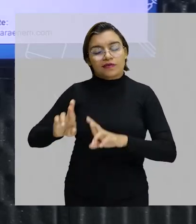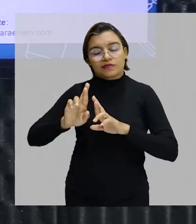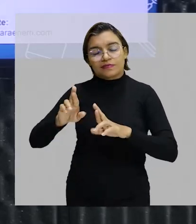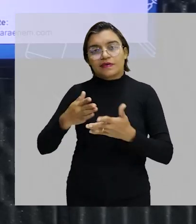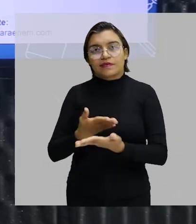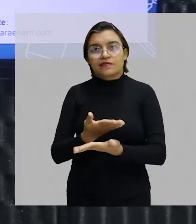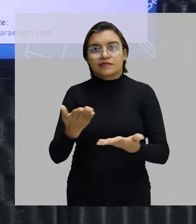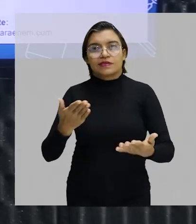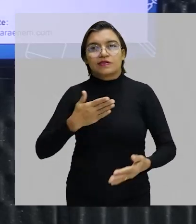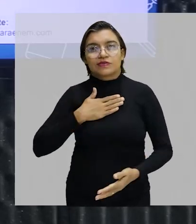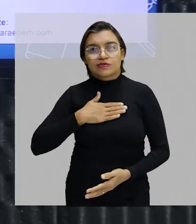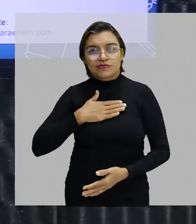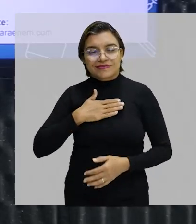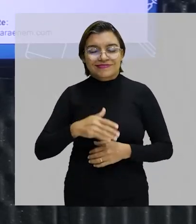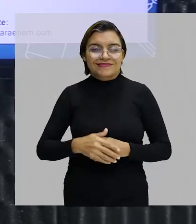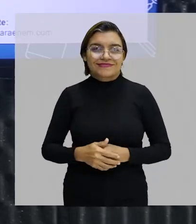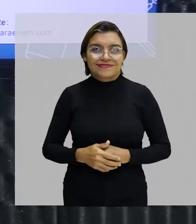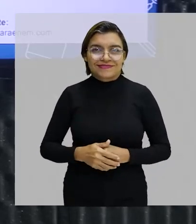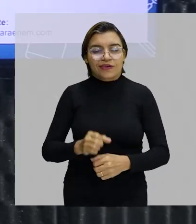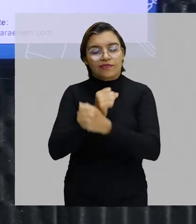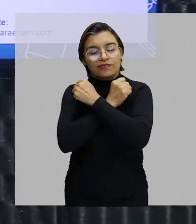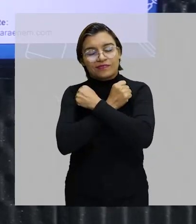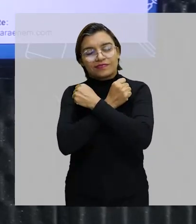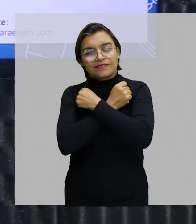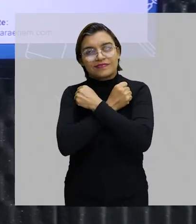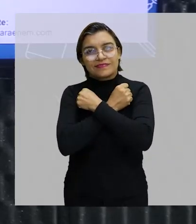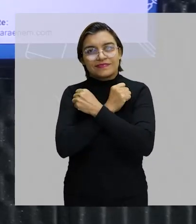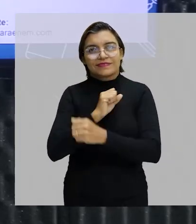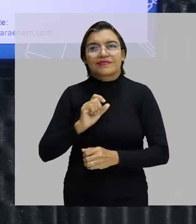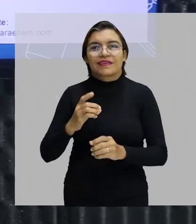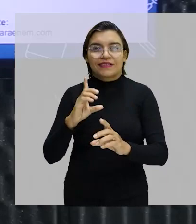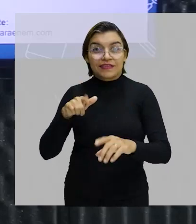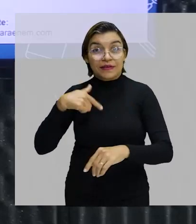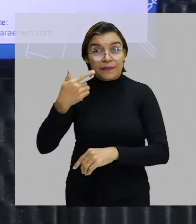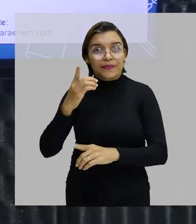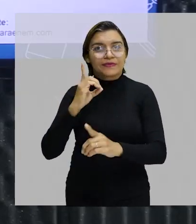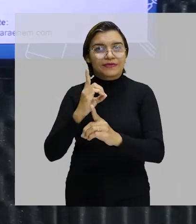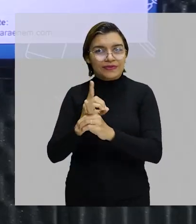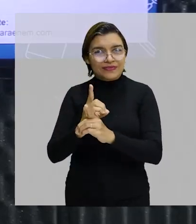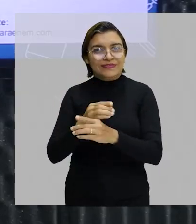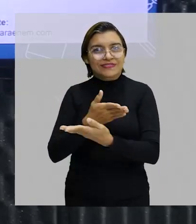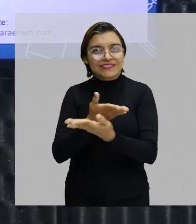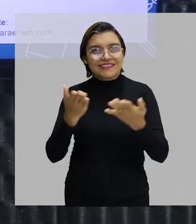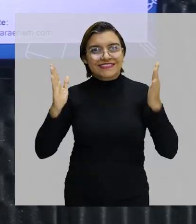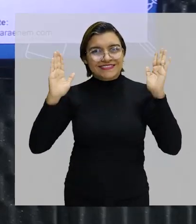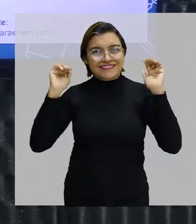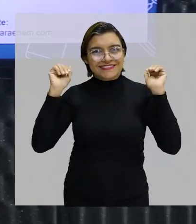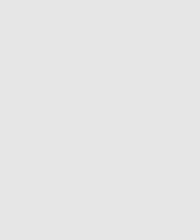gostado. Vou ficando por aqui. Forte abraço, até a próxima. Valeu!